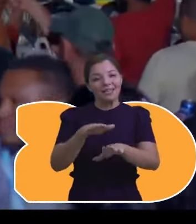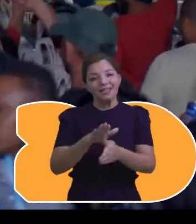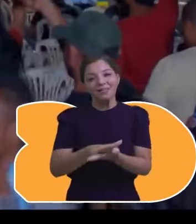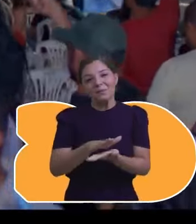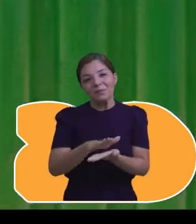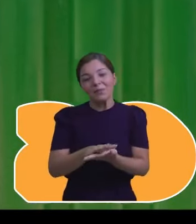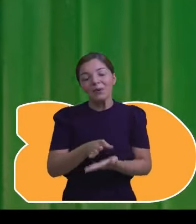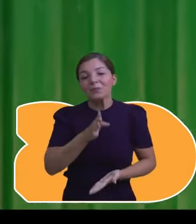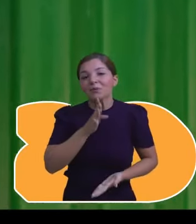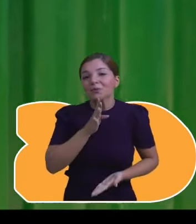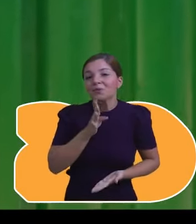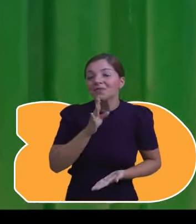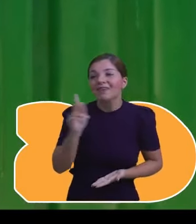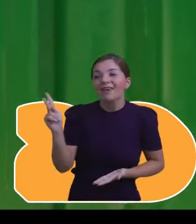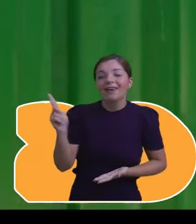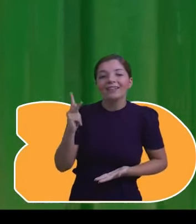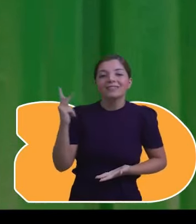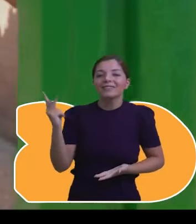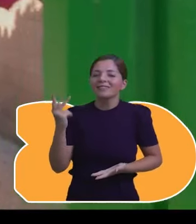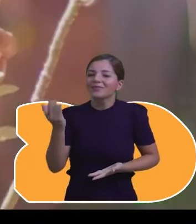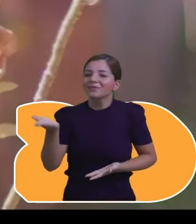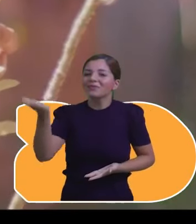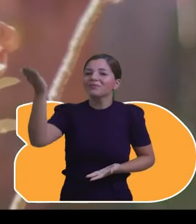de transformação.